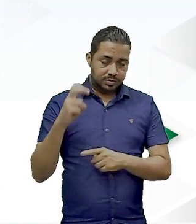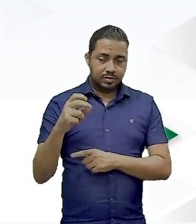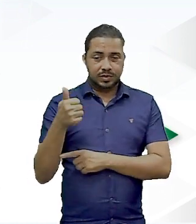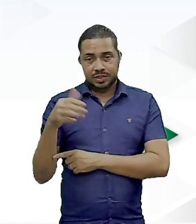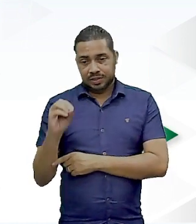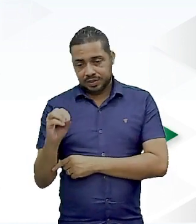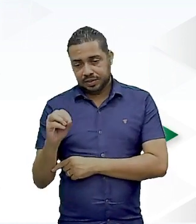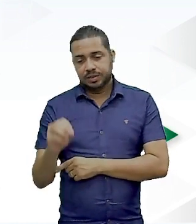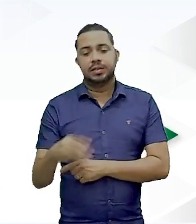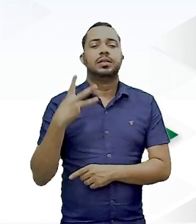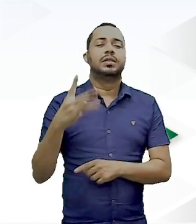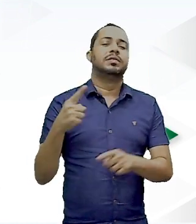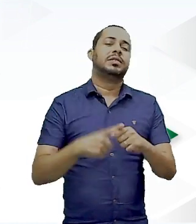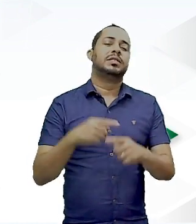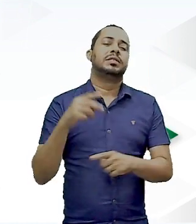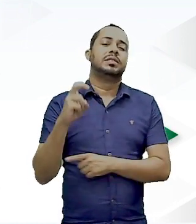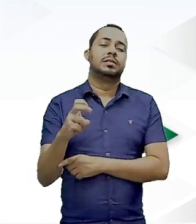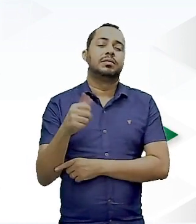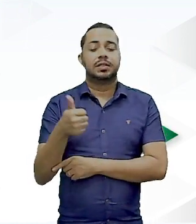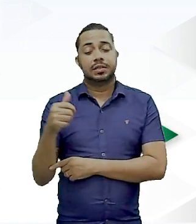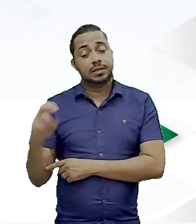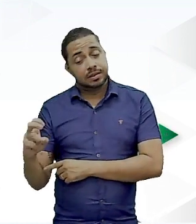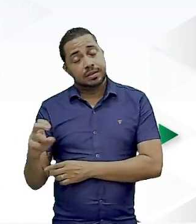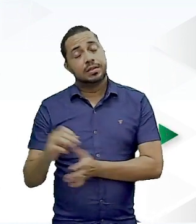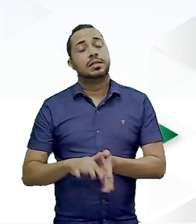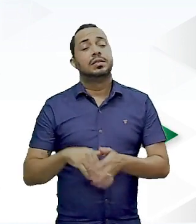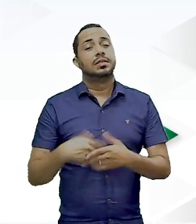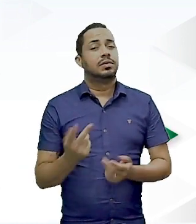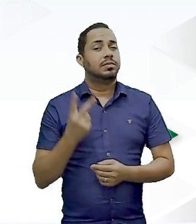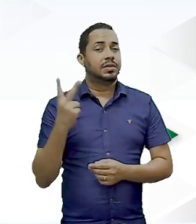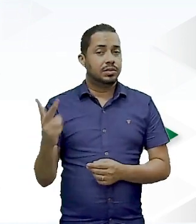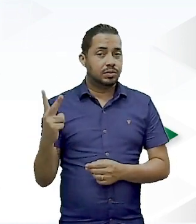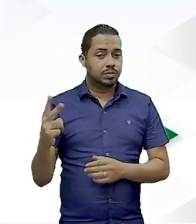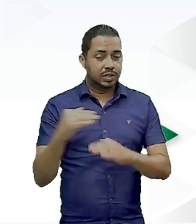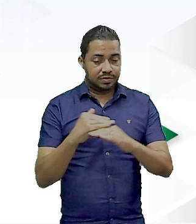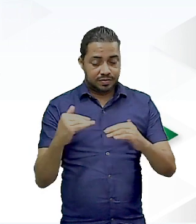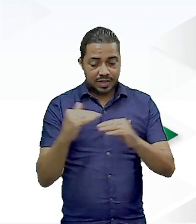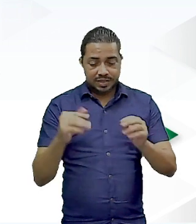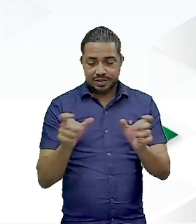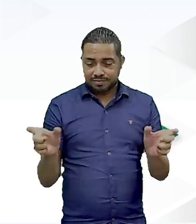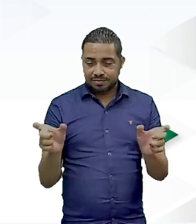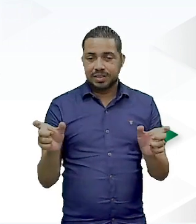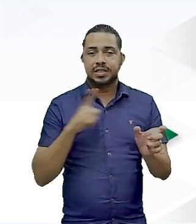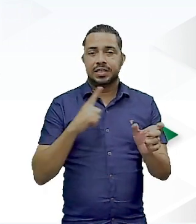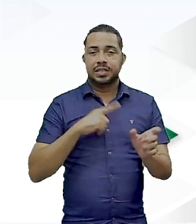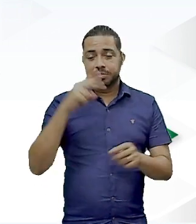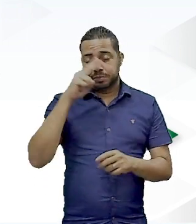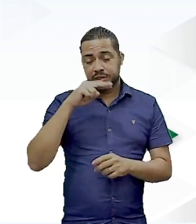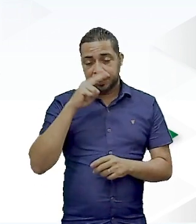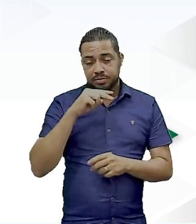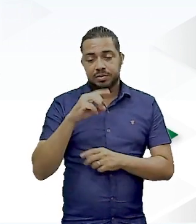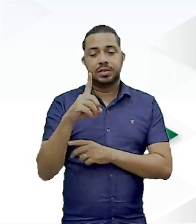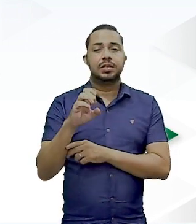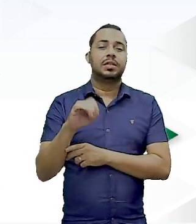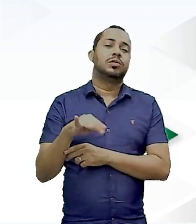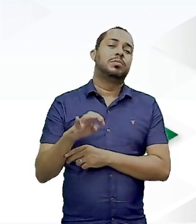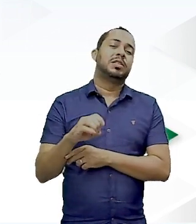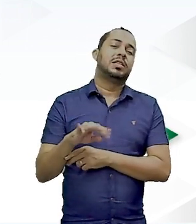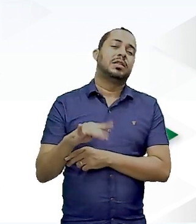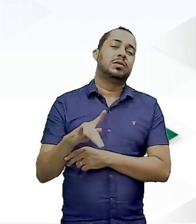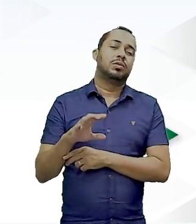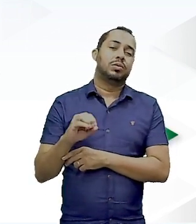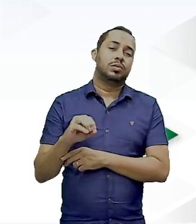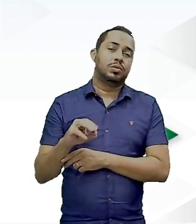10, 3 vezes 5 dá 15. Olha, as duas frações agora têm mesmo denominador, tá vendo? Mesmo